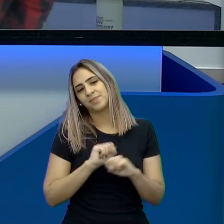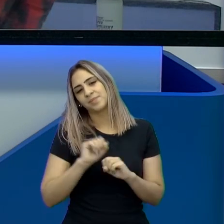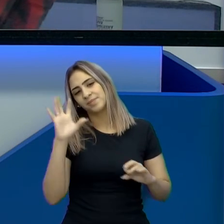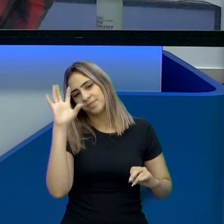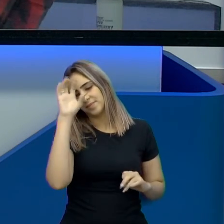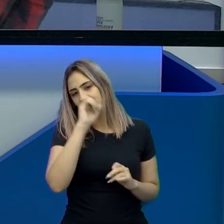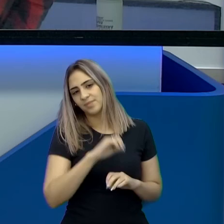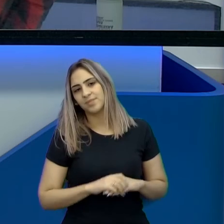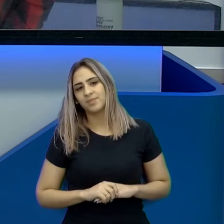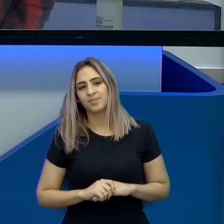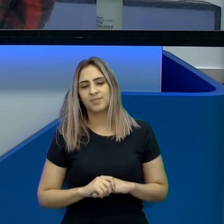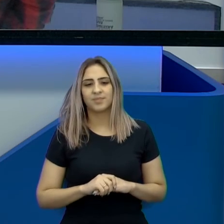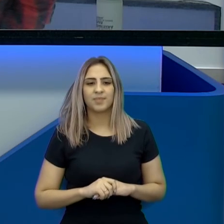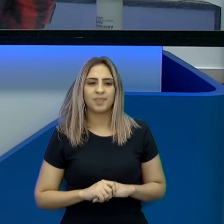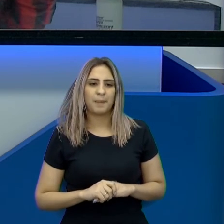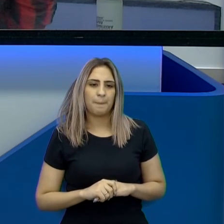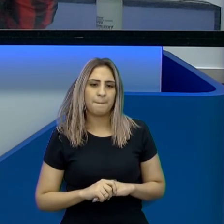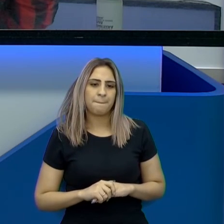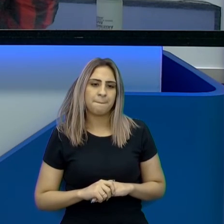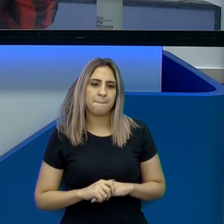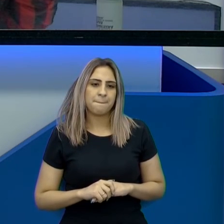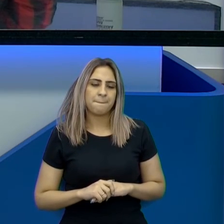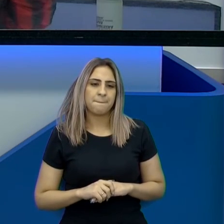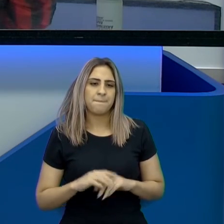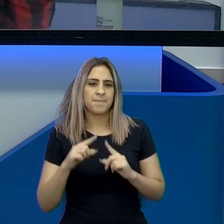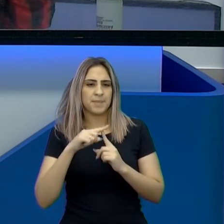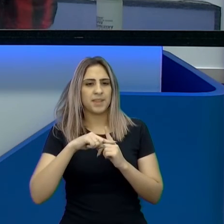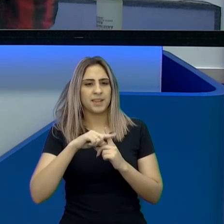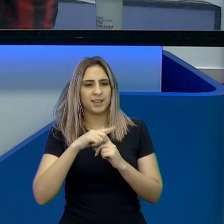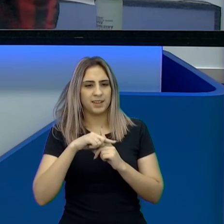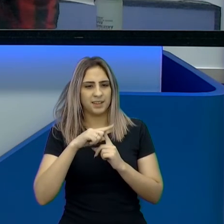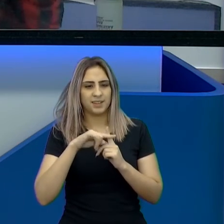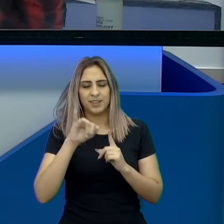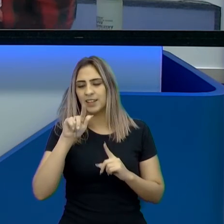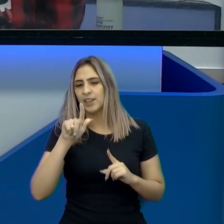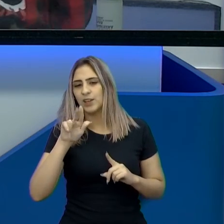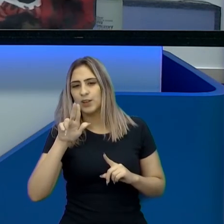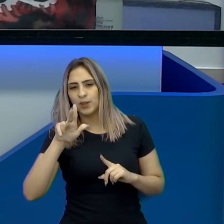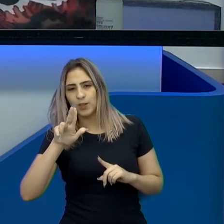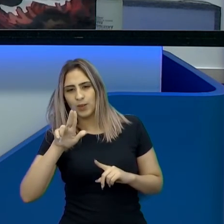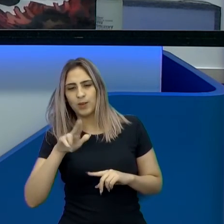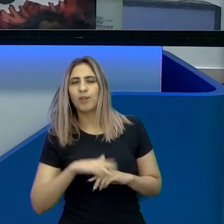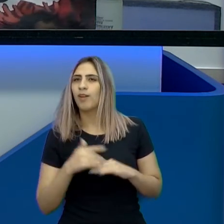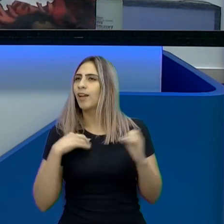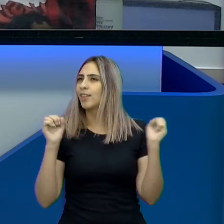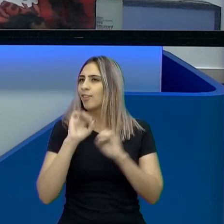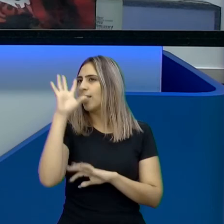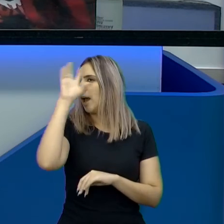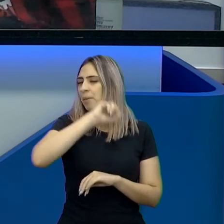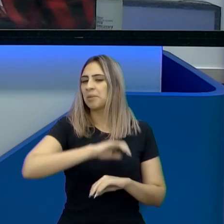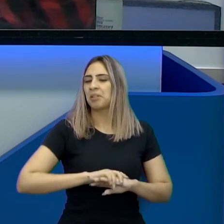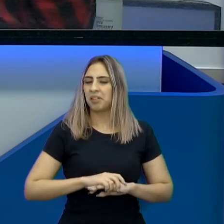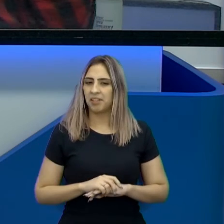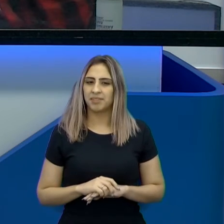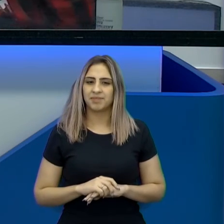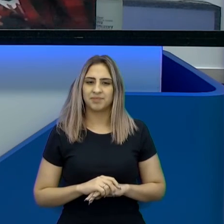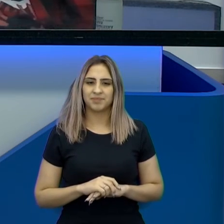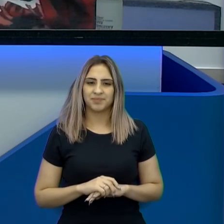aprender sobre a temperatura necessária Olha, dentro de um iglu. Muito específica, né? Adorei. Muito